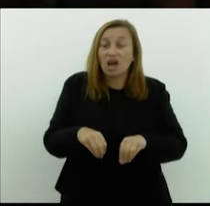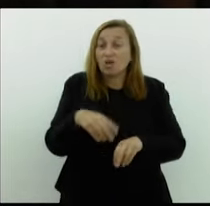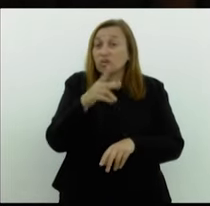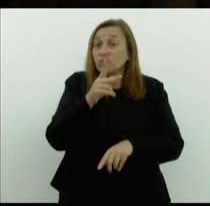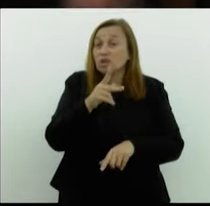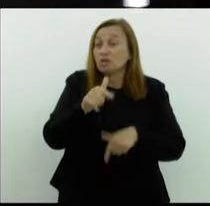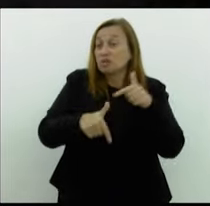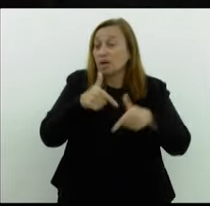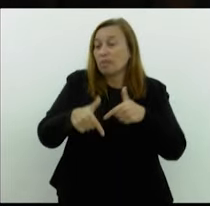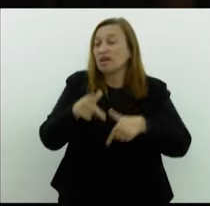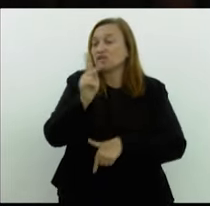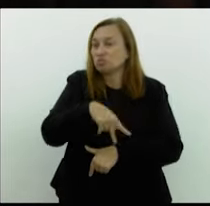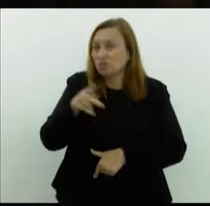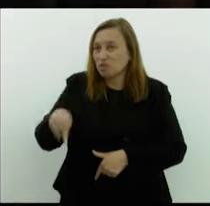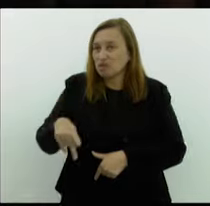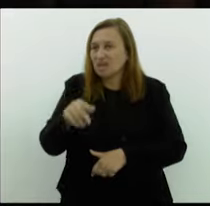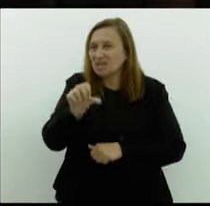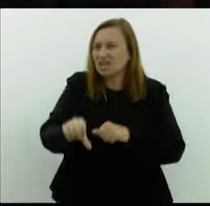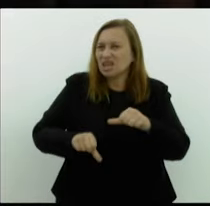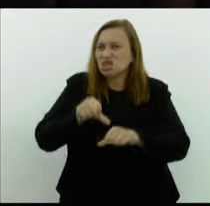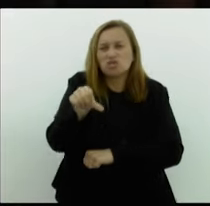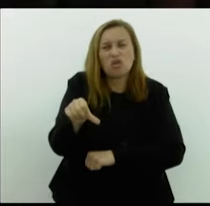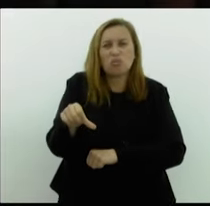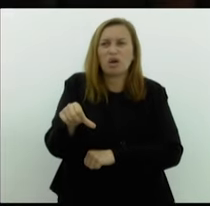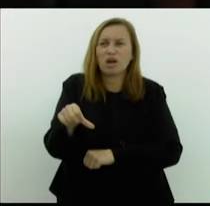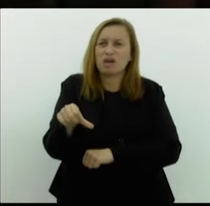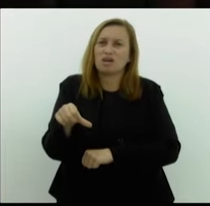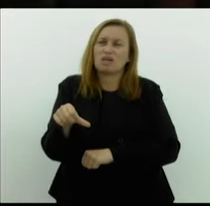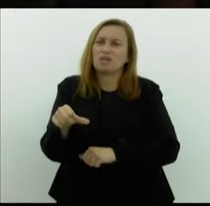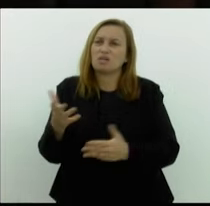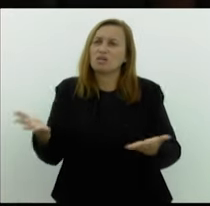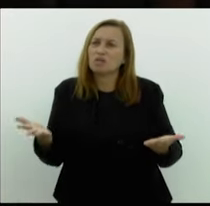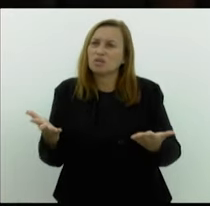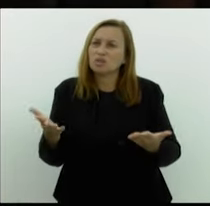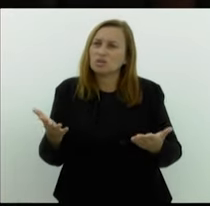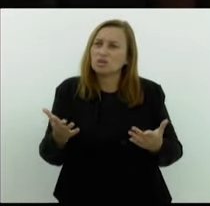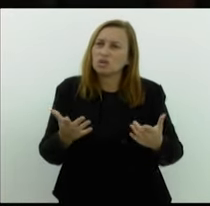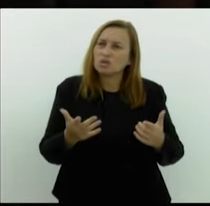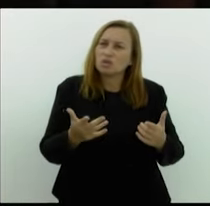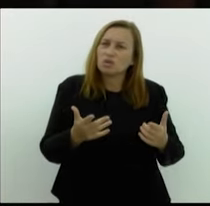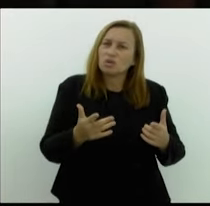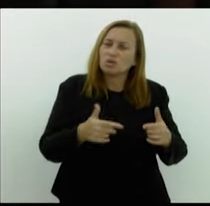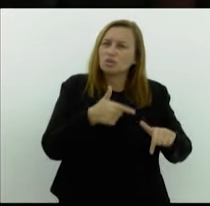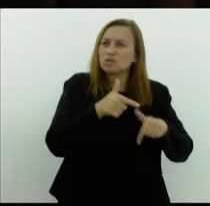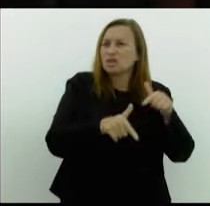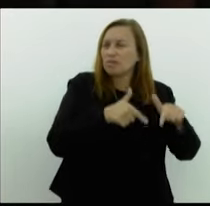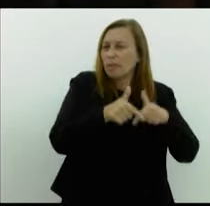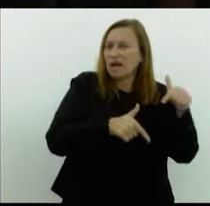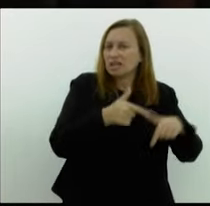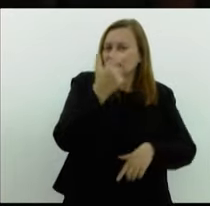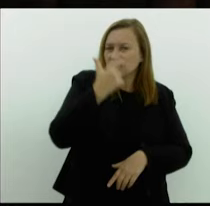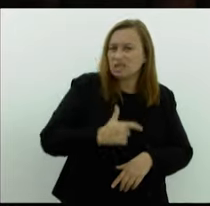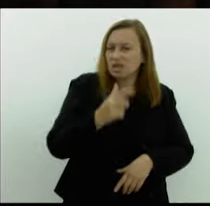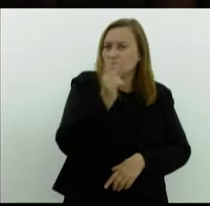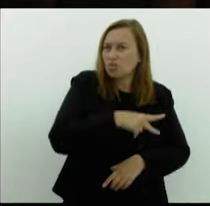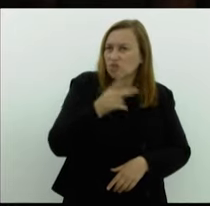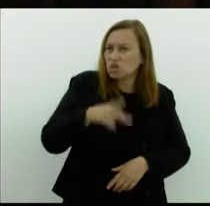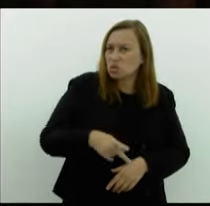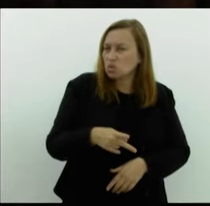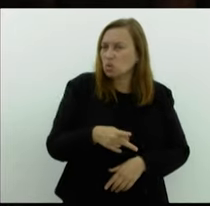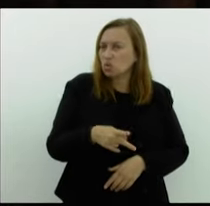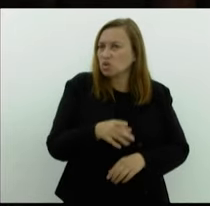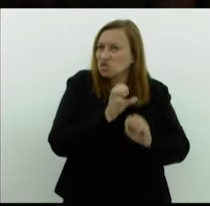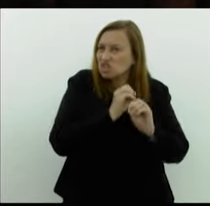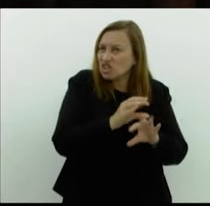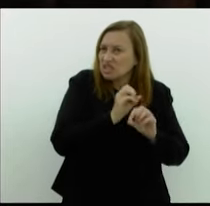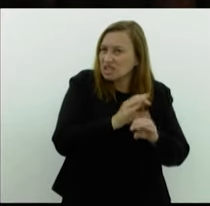magistério. É transformar de vez o ato de ser professor, o ato de ser educador, um ato